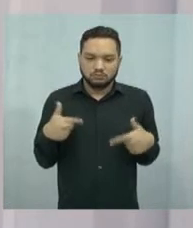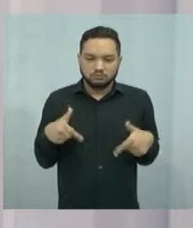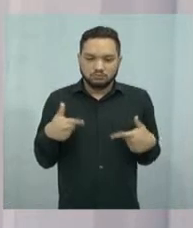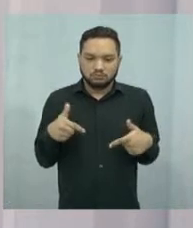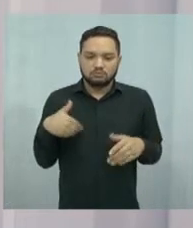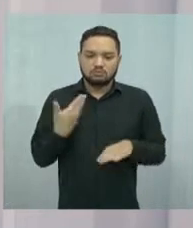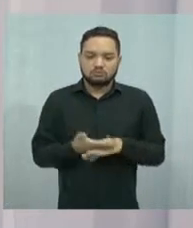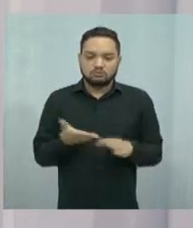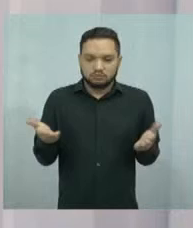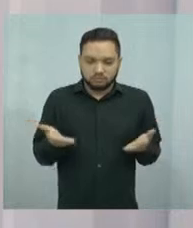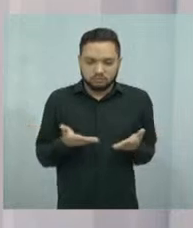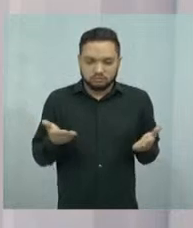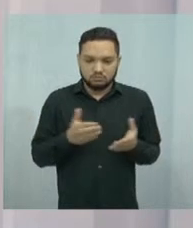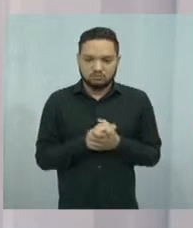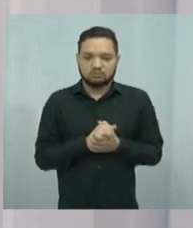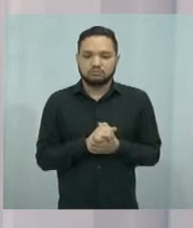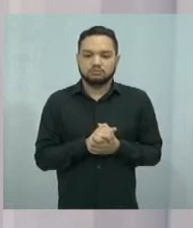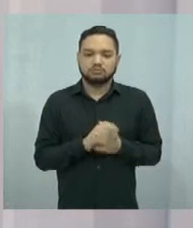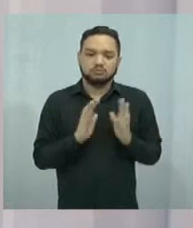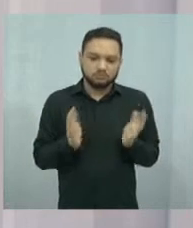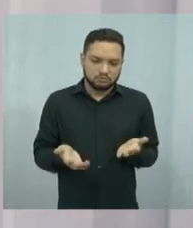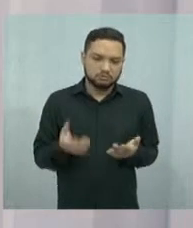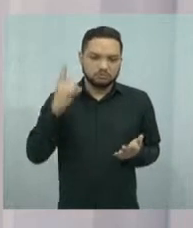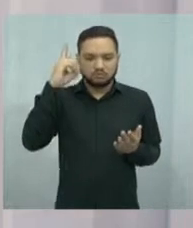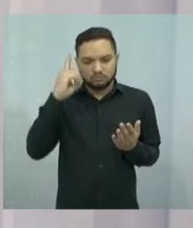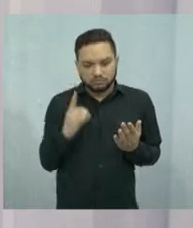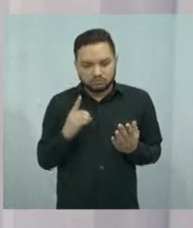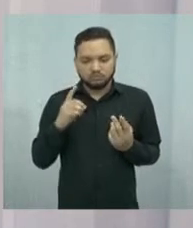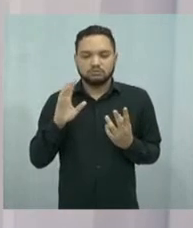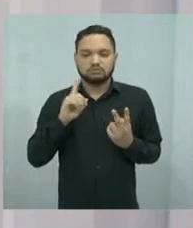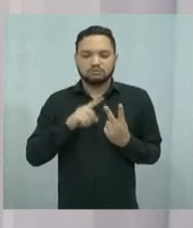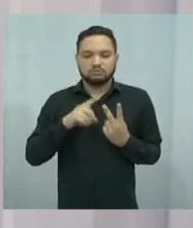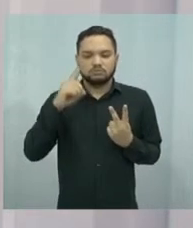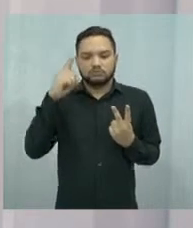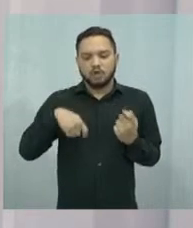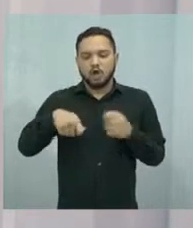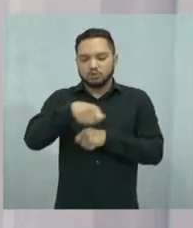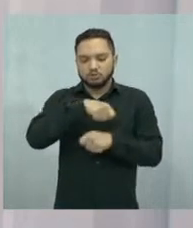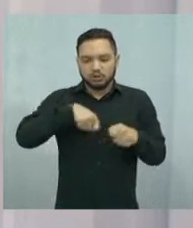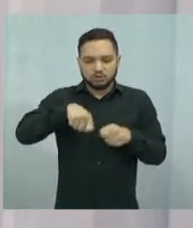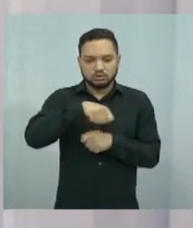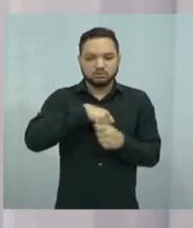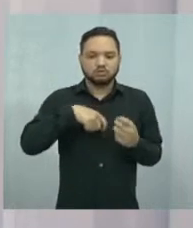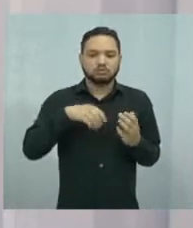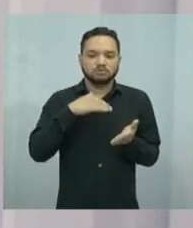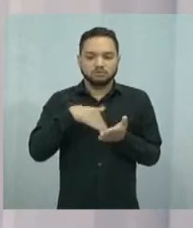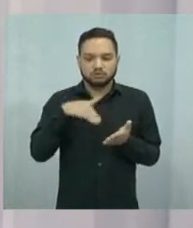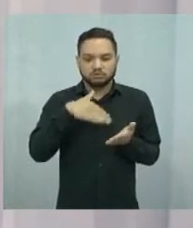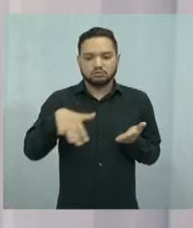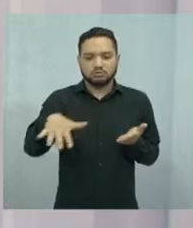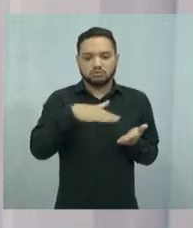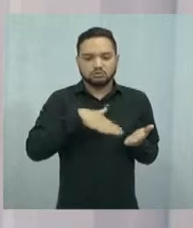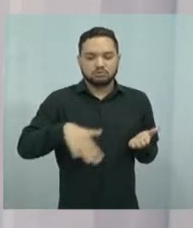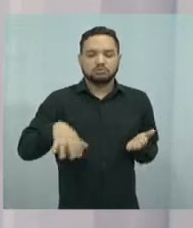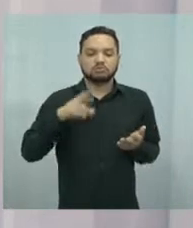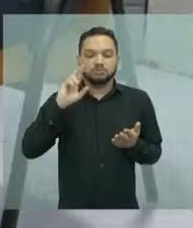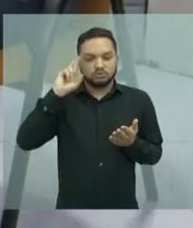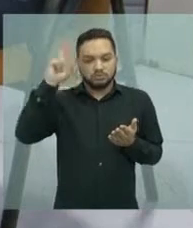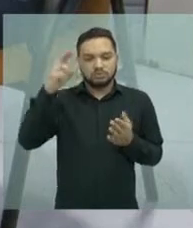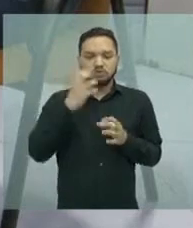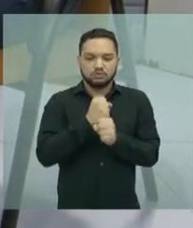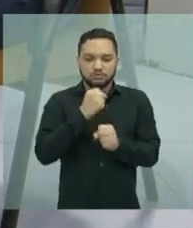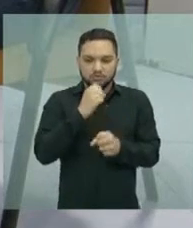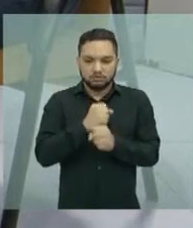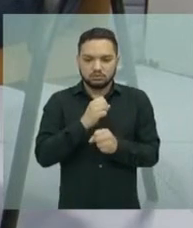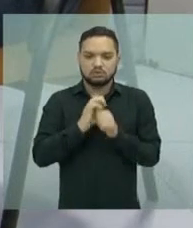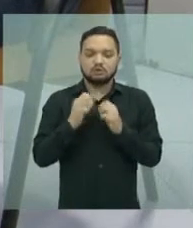Estou até hoje, passei pelos cargos de diretor executivo, diretor administrativo, secretário-geral, diretor financeiro,